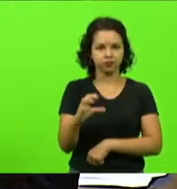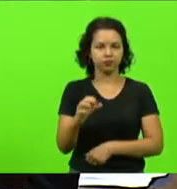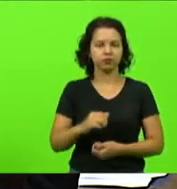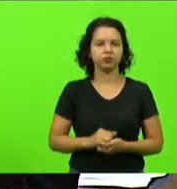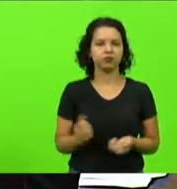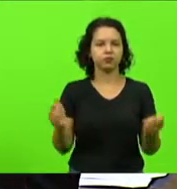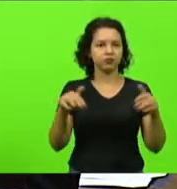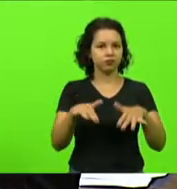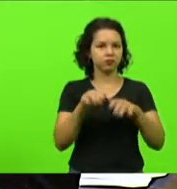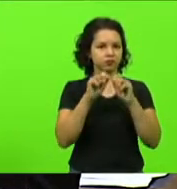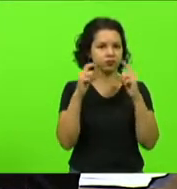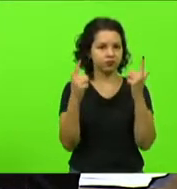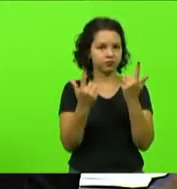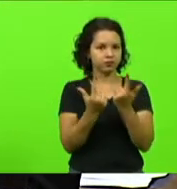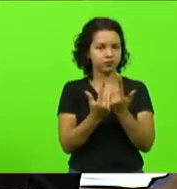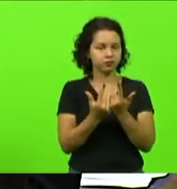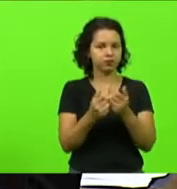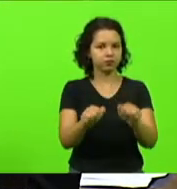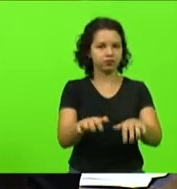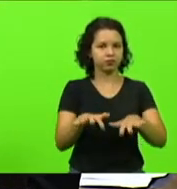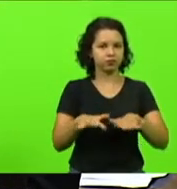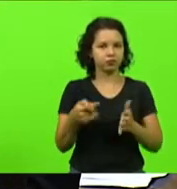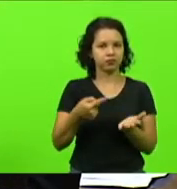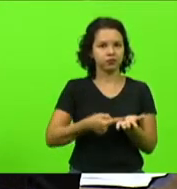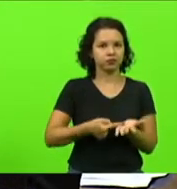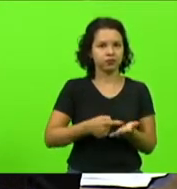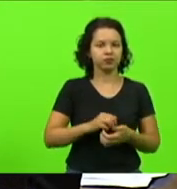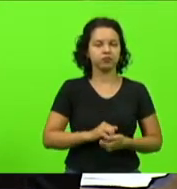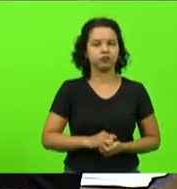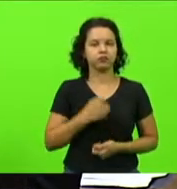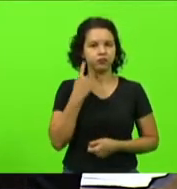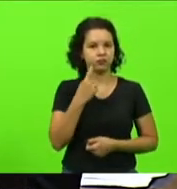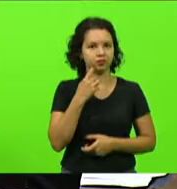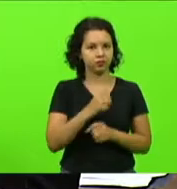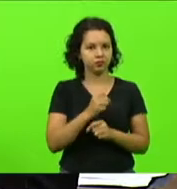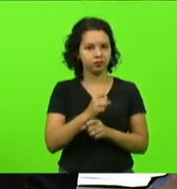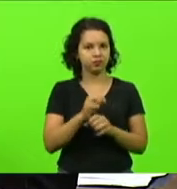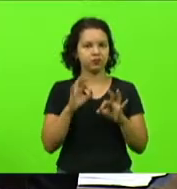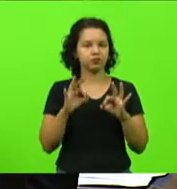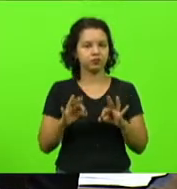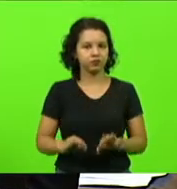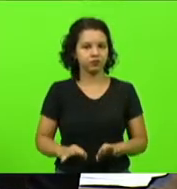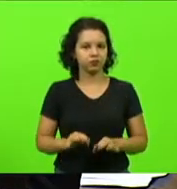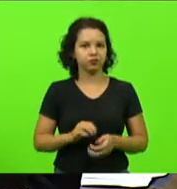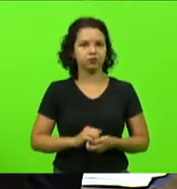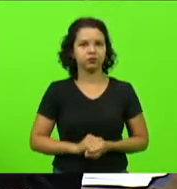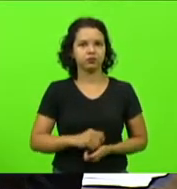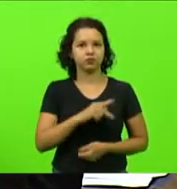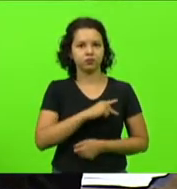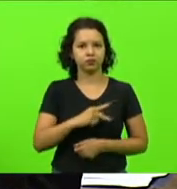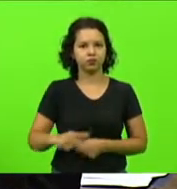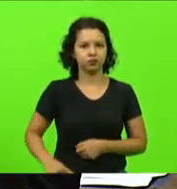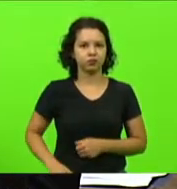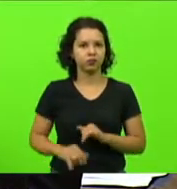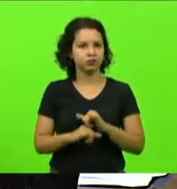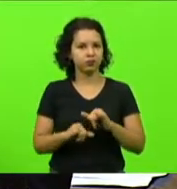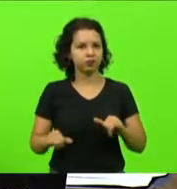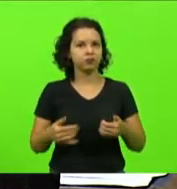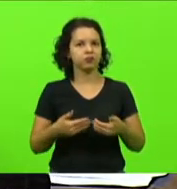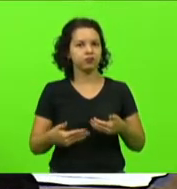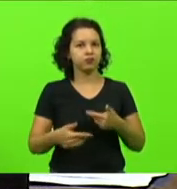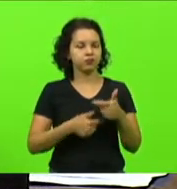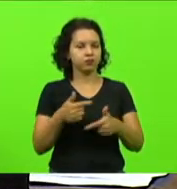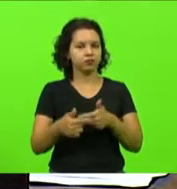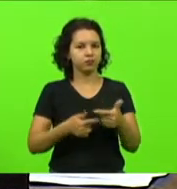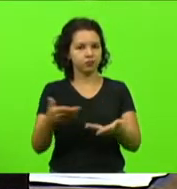reunia-se a Assembleia Legislativa em sessão ordinária. Havendo o quórum regimental, o senhor presidente declarou aberto os trabalhos e convidou